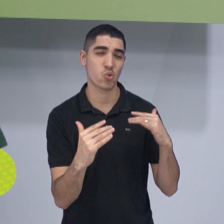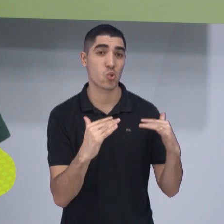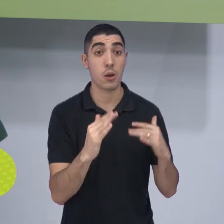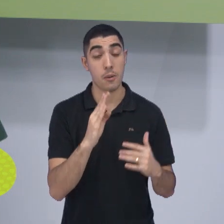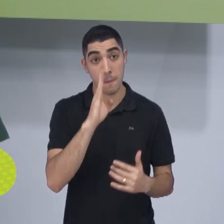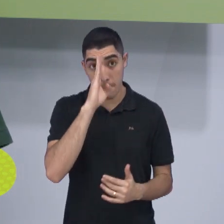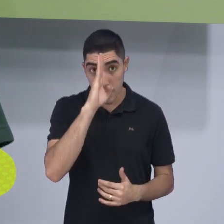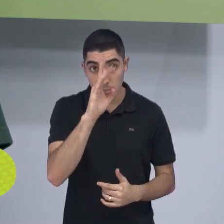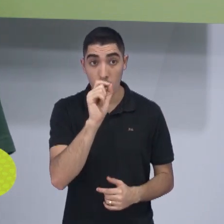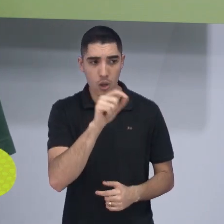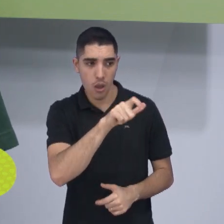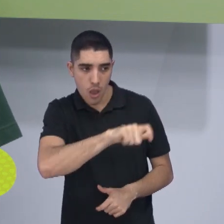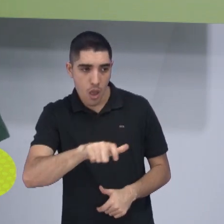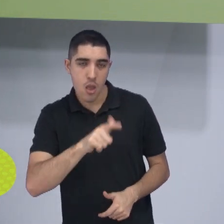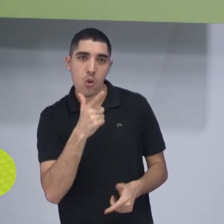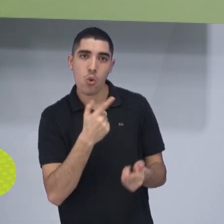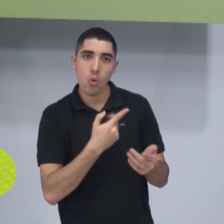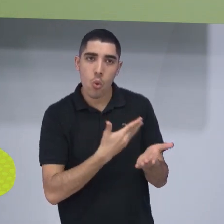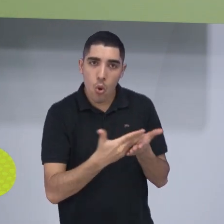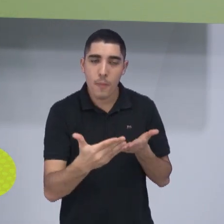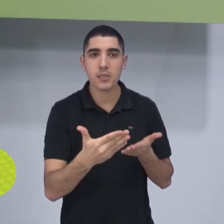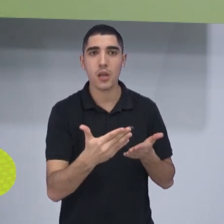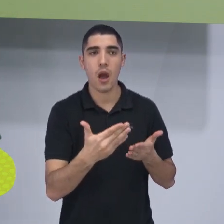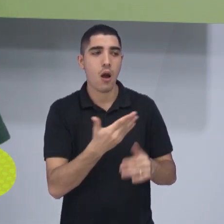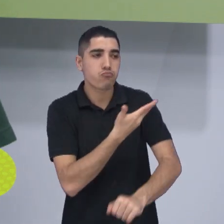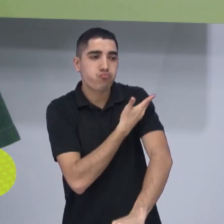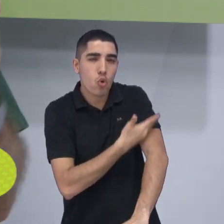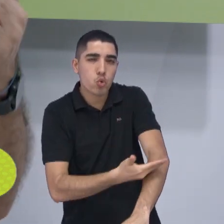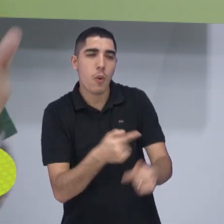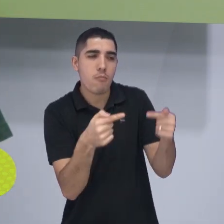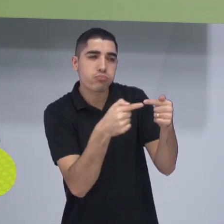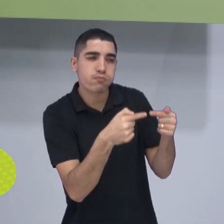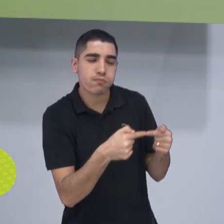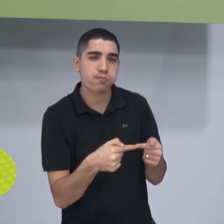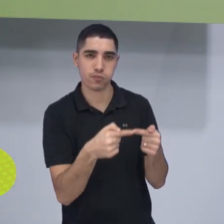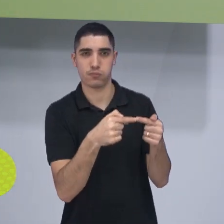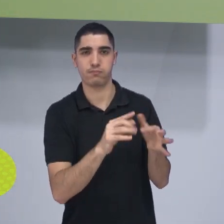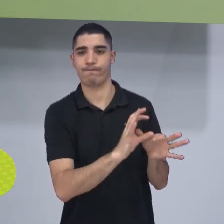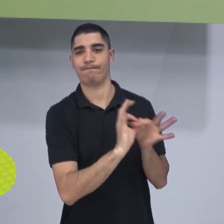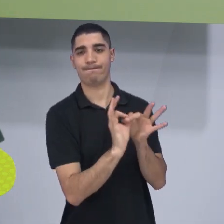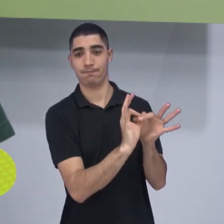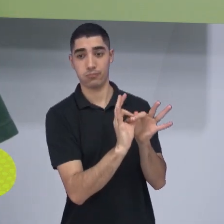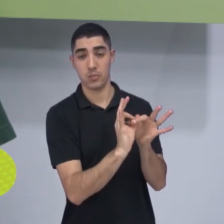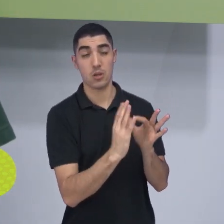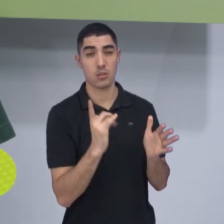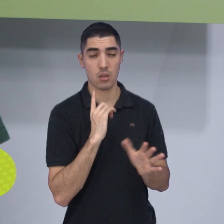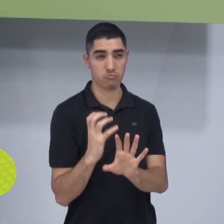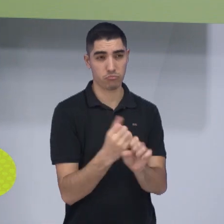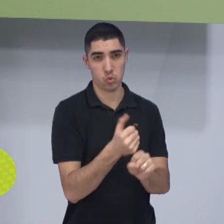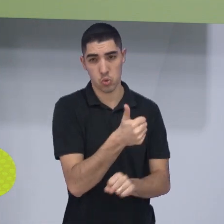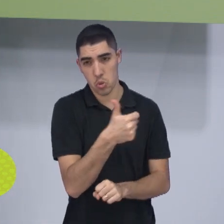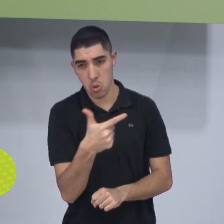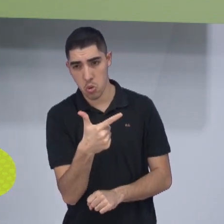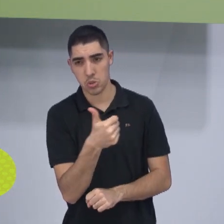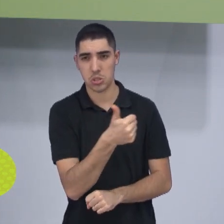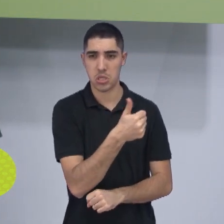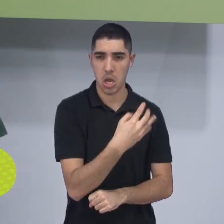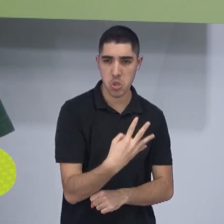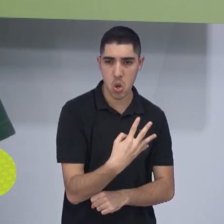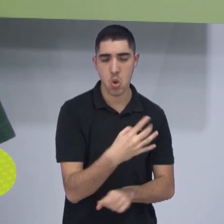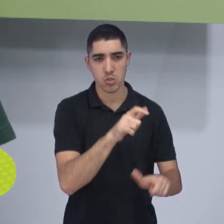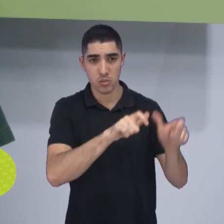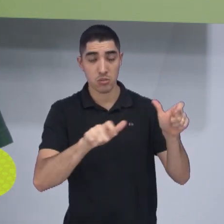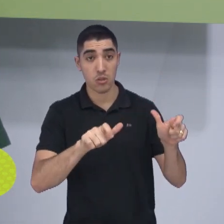unir esse time, entrosar esse time, que ele é praticamente novo, né? De todos os jogadores, são 12 ou 14 jogadores, 3 apenas que